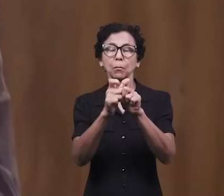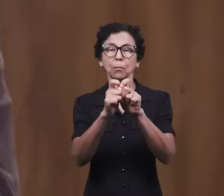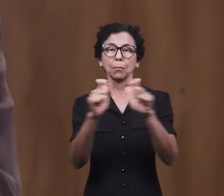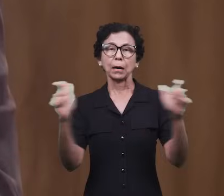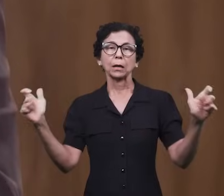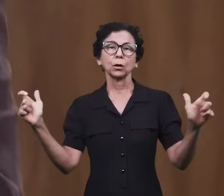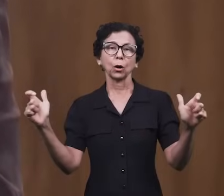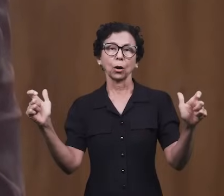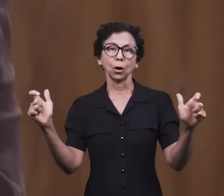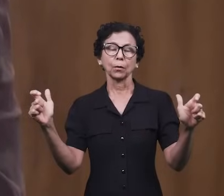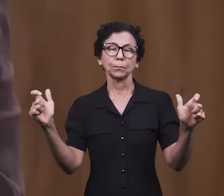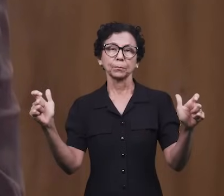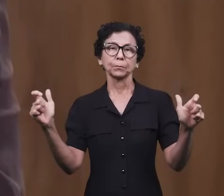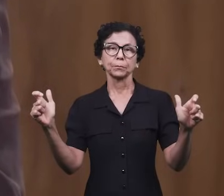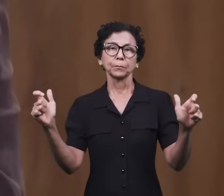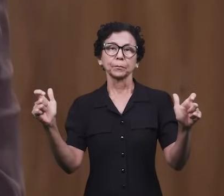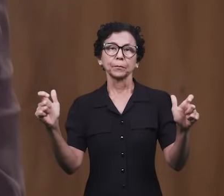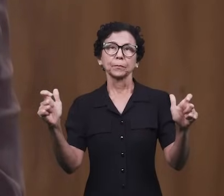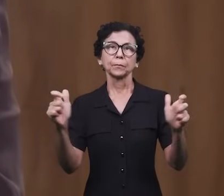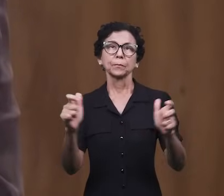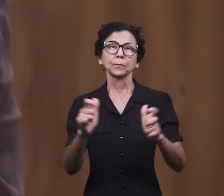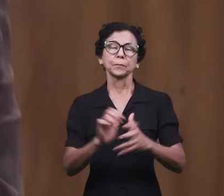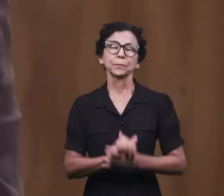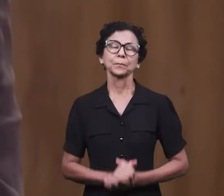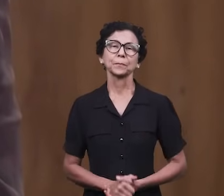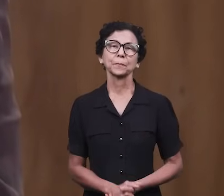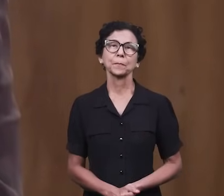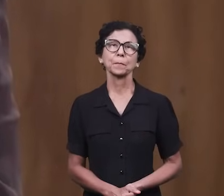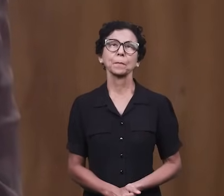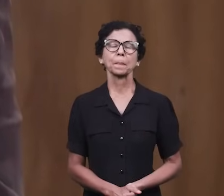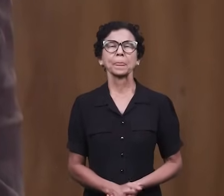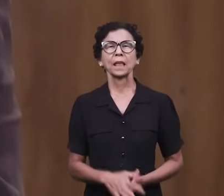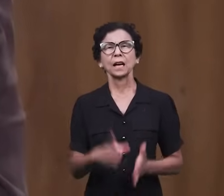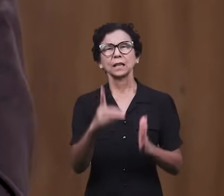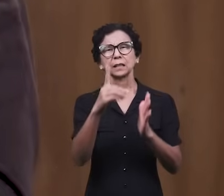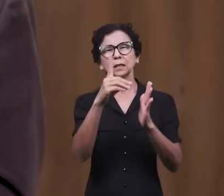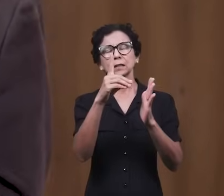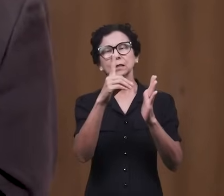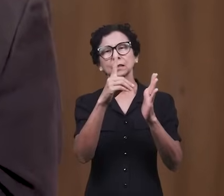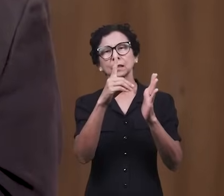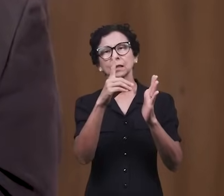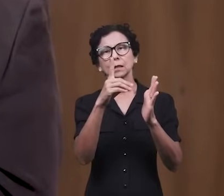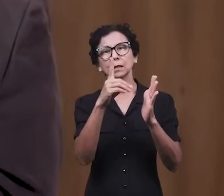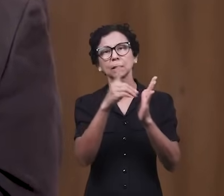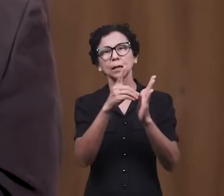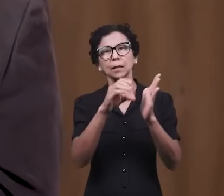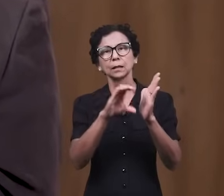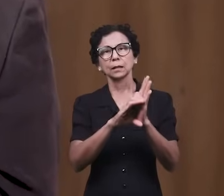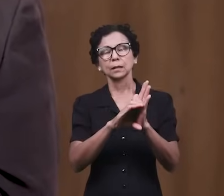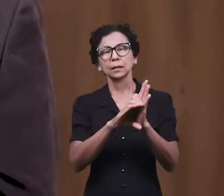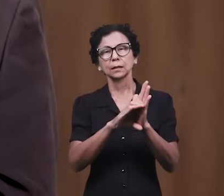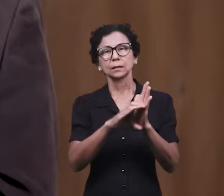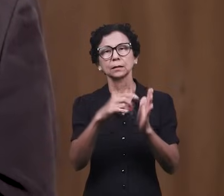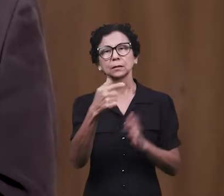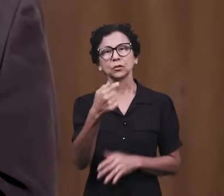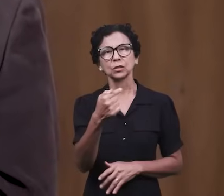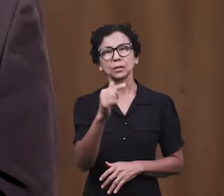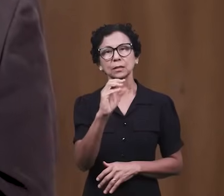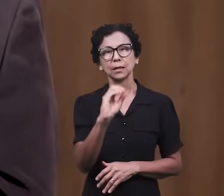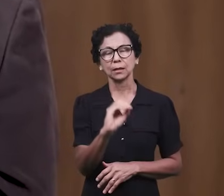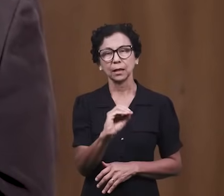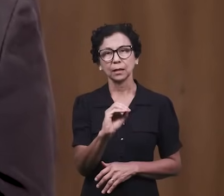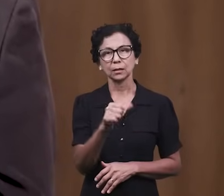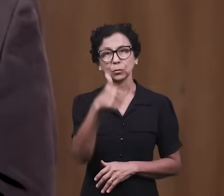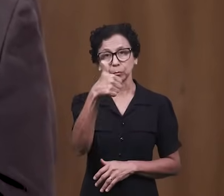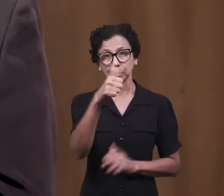já na década de 70 do primeiro, né? Do primeiro século, já o ano 70 da nossa era,